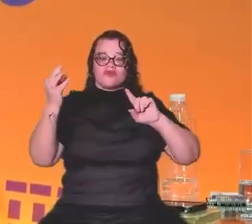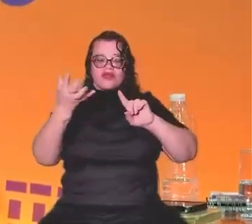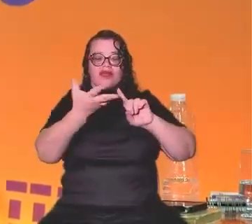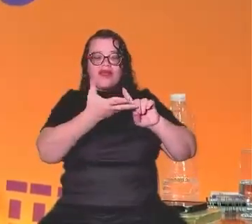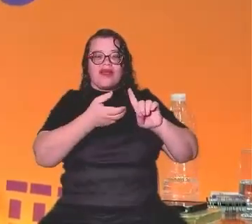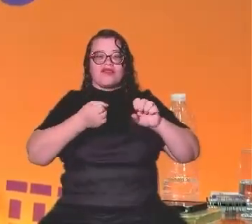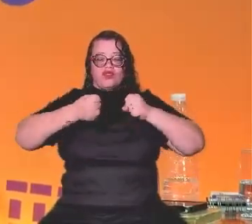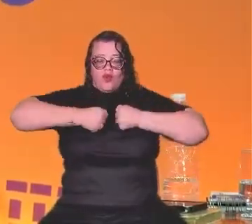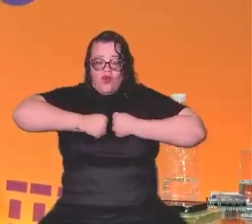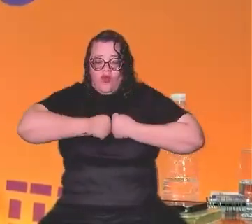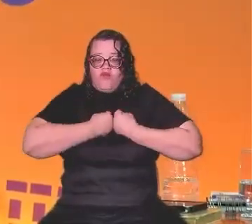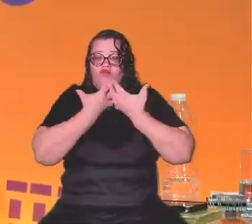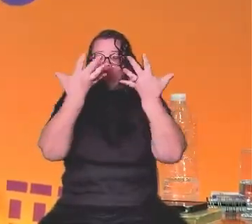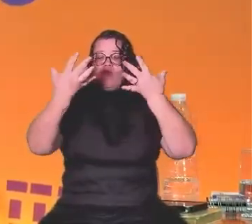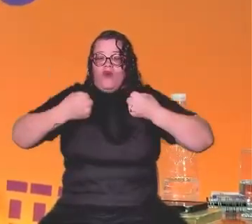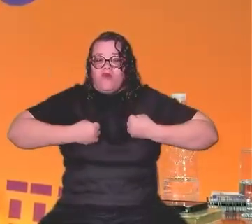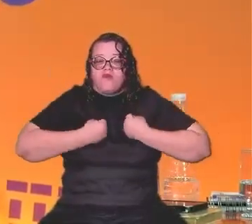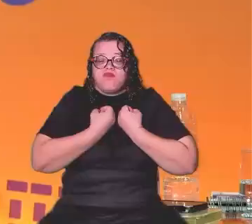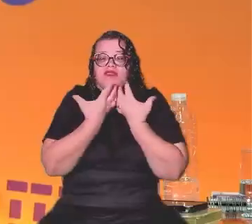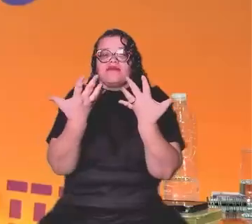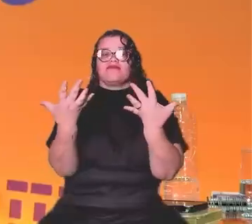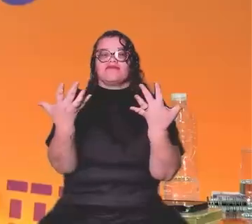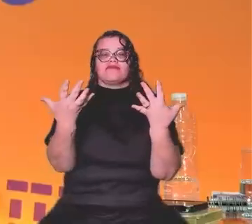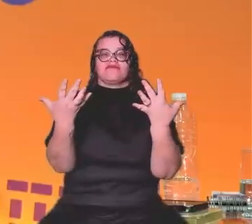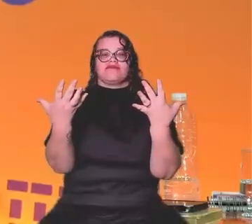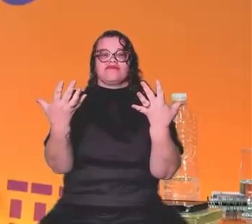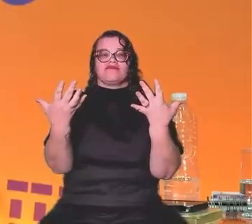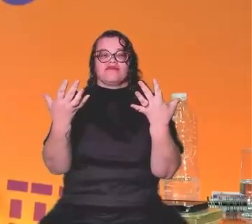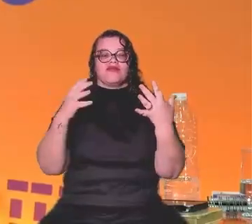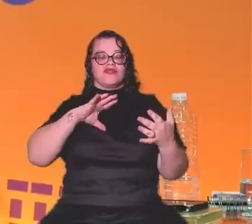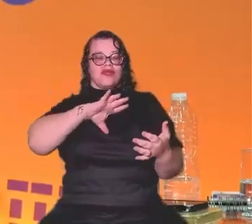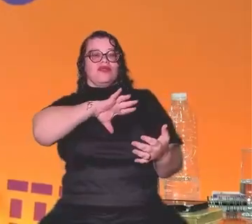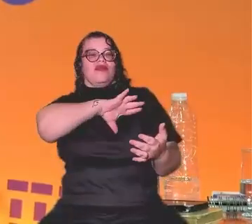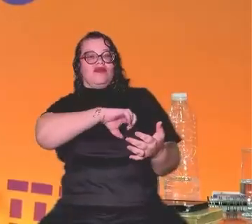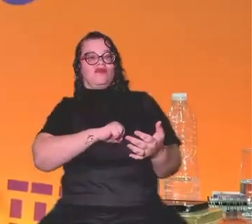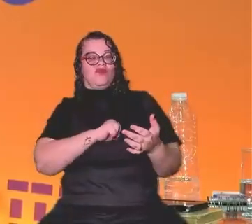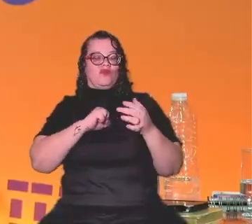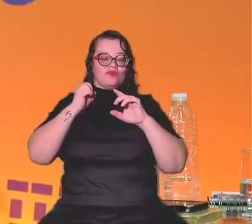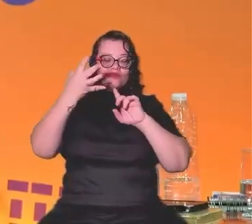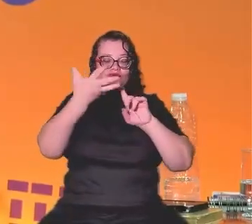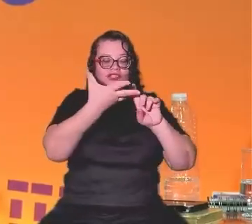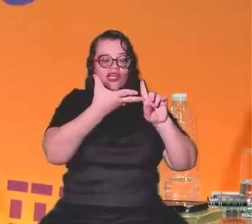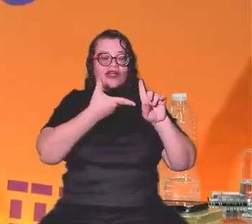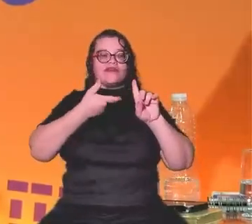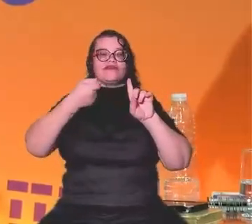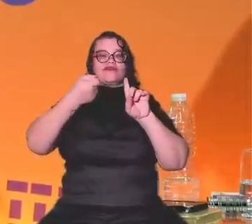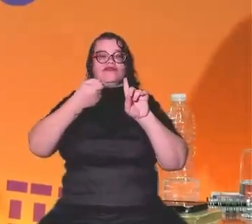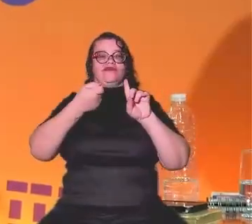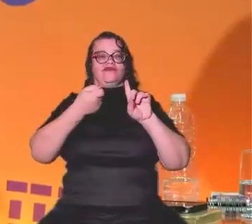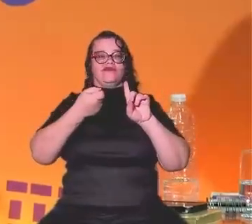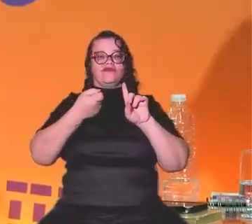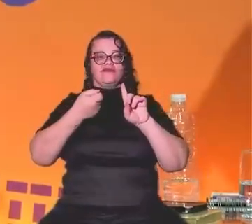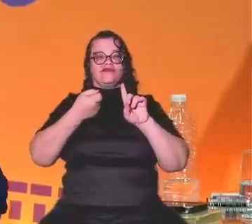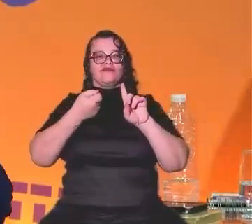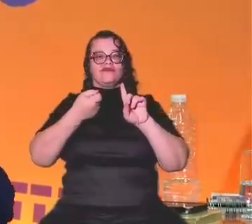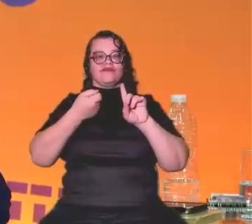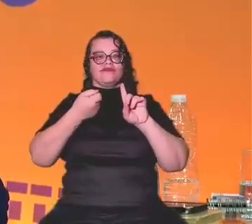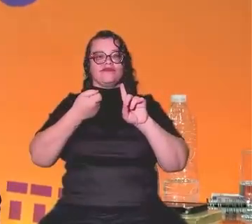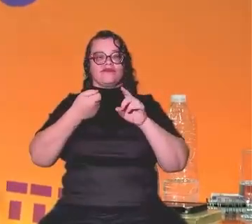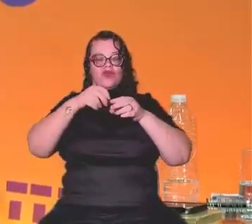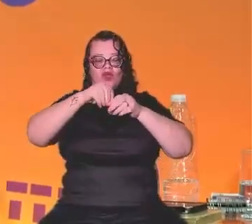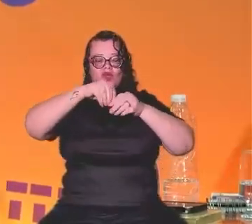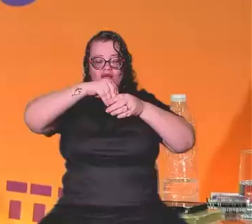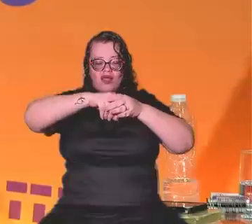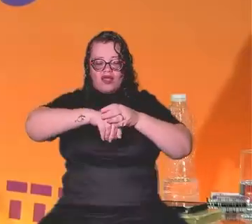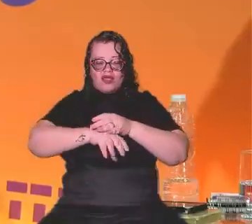Então, explodir nesse sentido, acho que explosão de amor e de arte. Uma semente explode, né? E